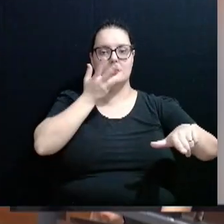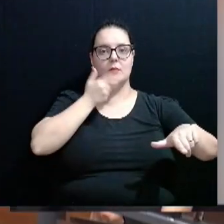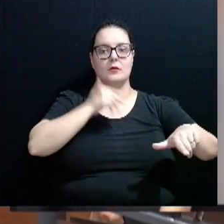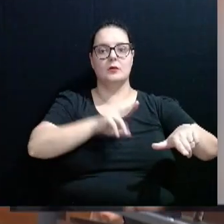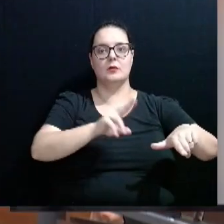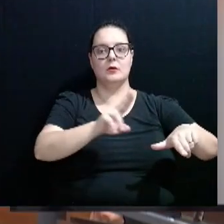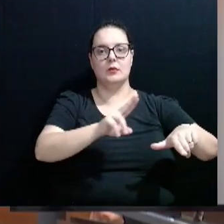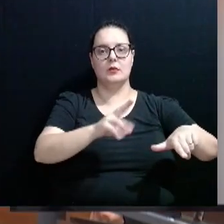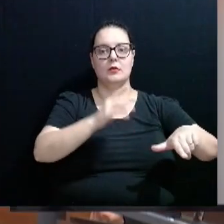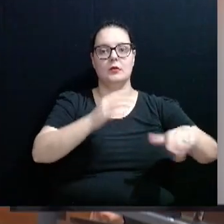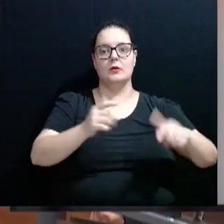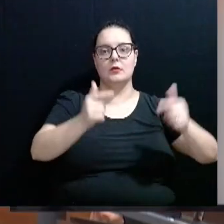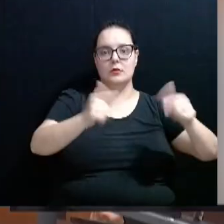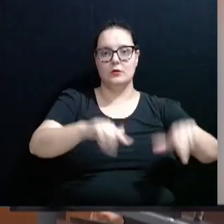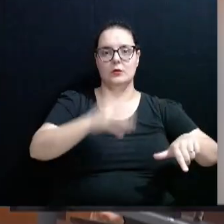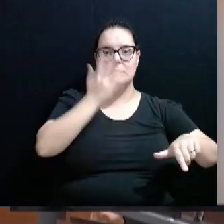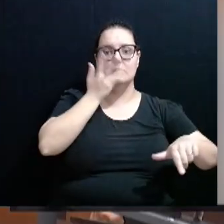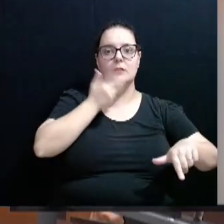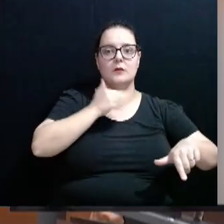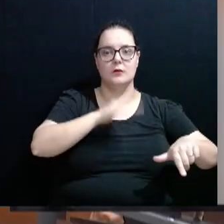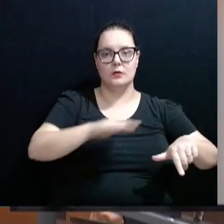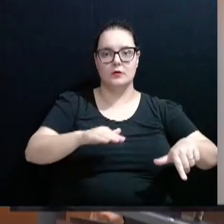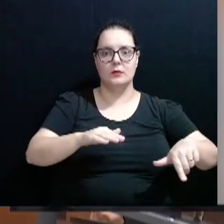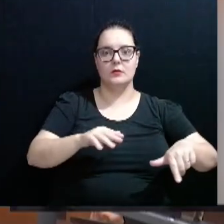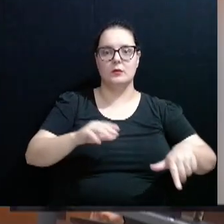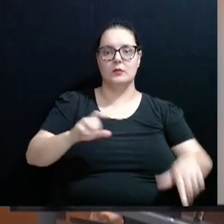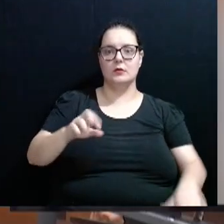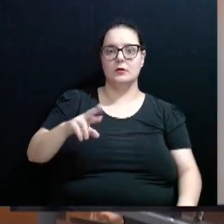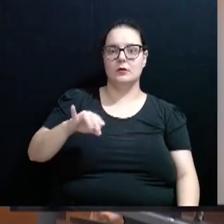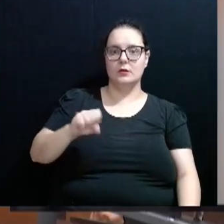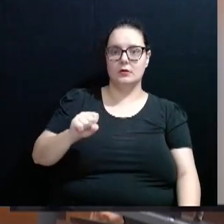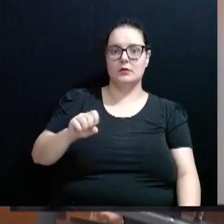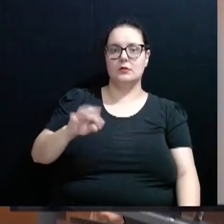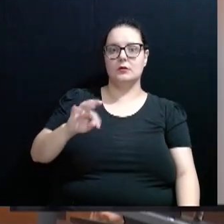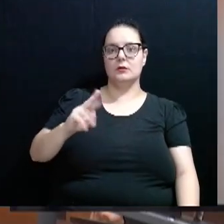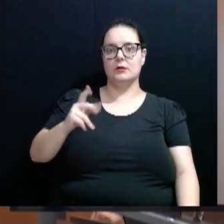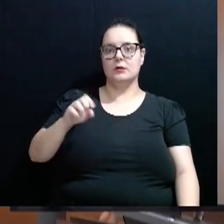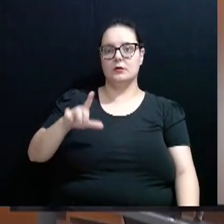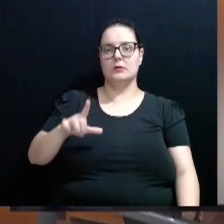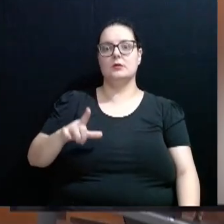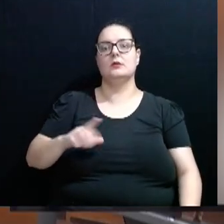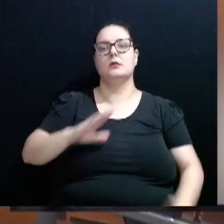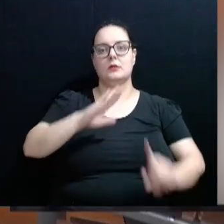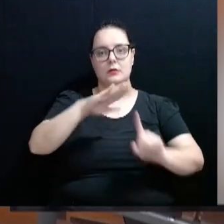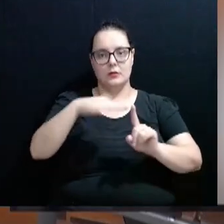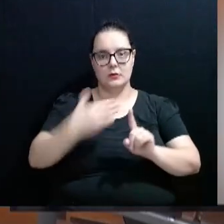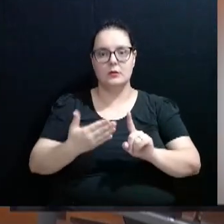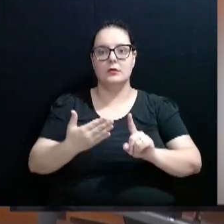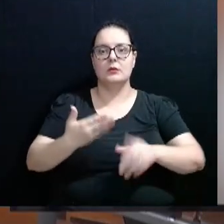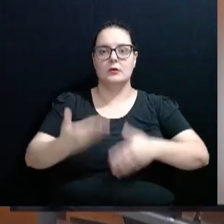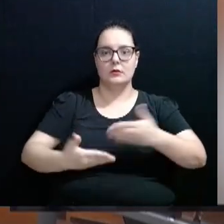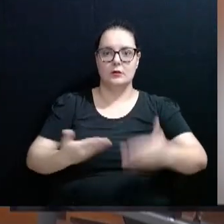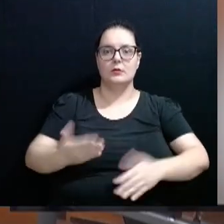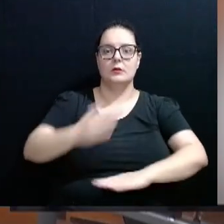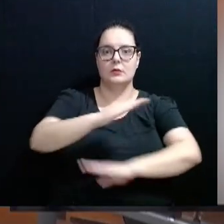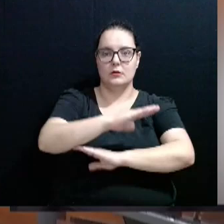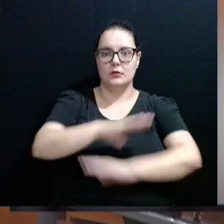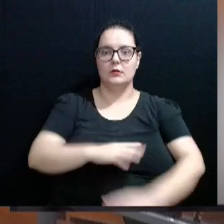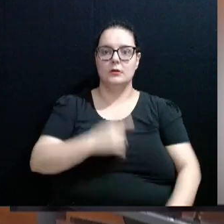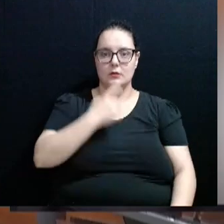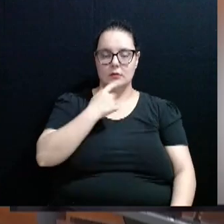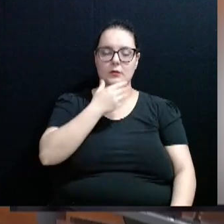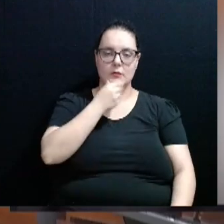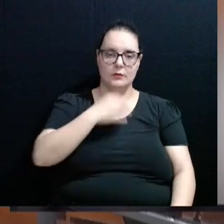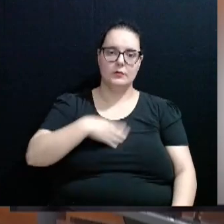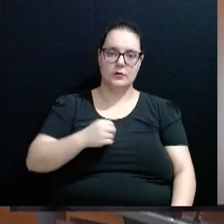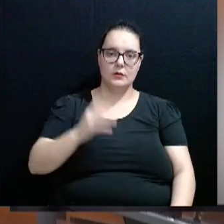Criança, Espaço Cris e Tel, como uma homenagem à servidora aqui da casa e seu filho. Então, eu acho que é muito importante esse